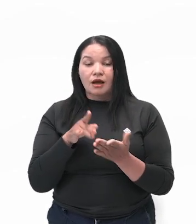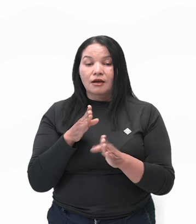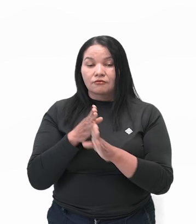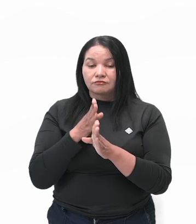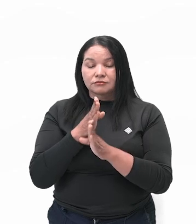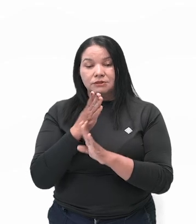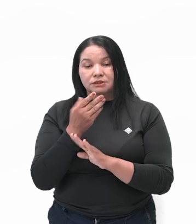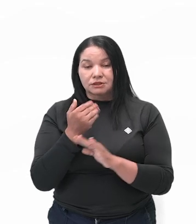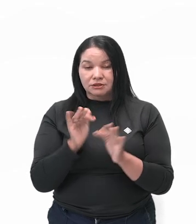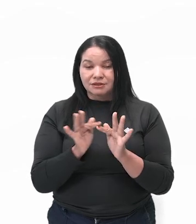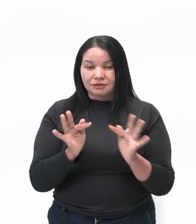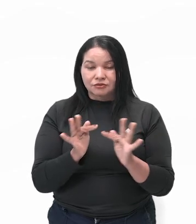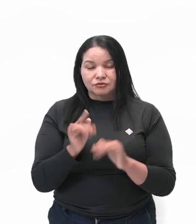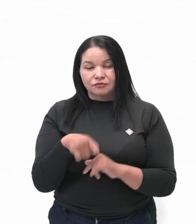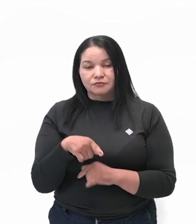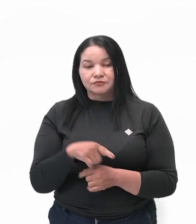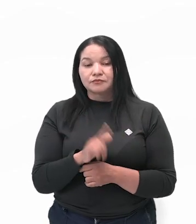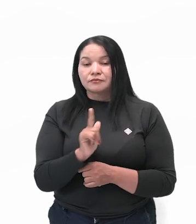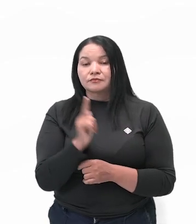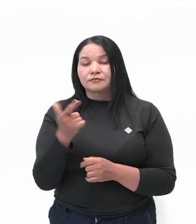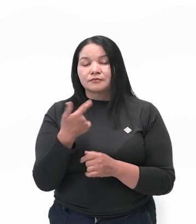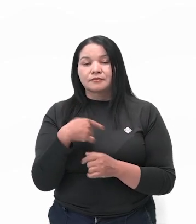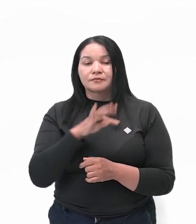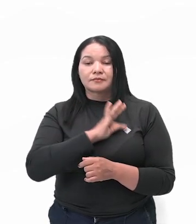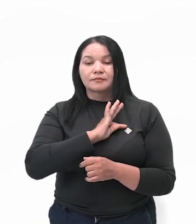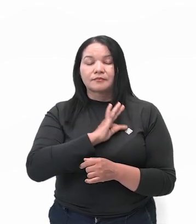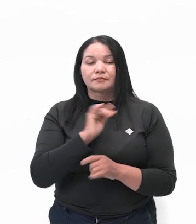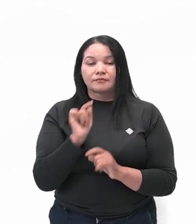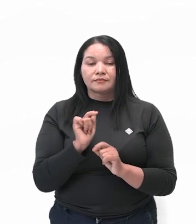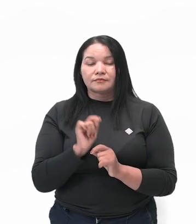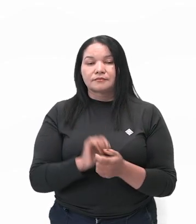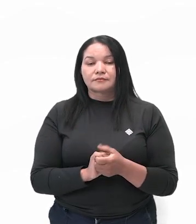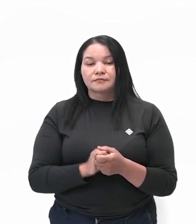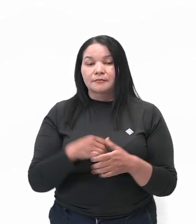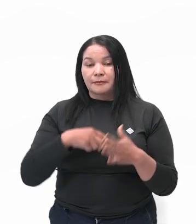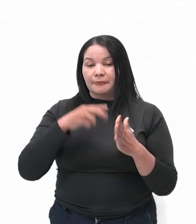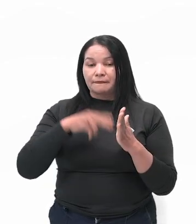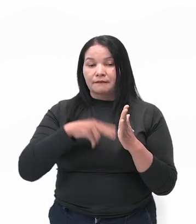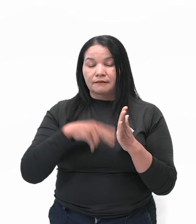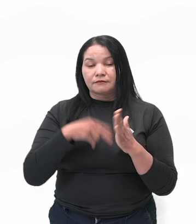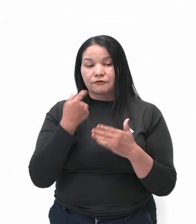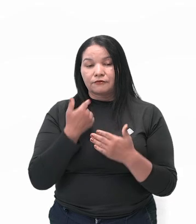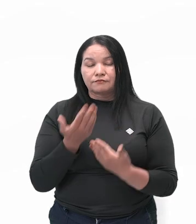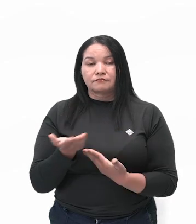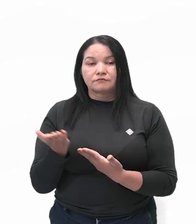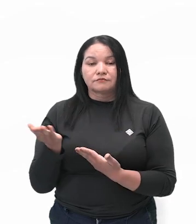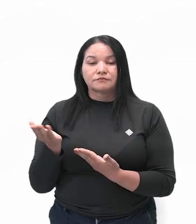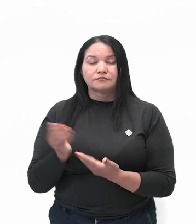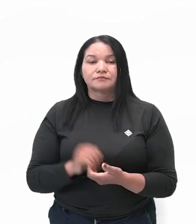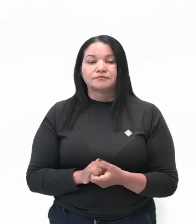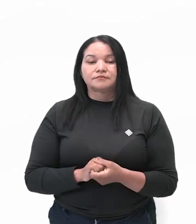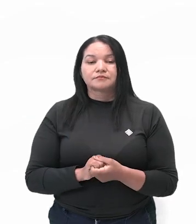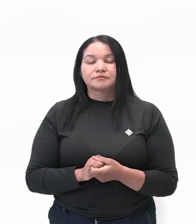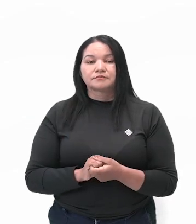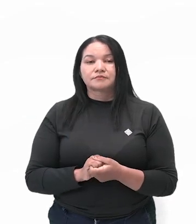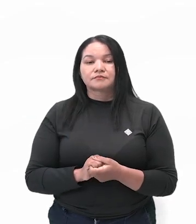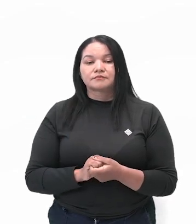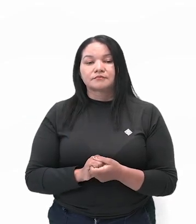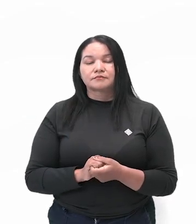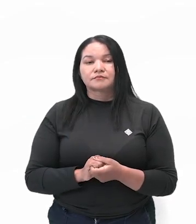sobre as técnicas, essa técnica de leitura. Vamos continuar. Olha só.